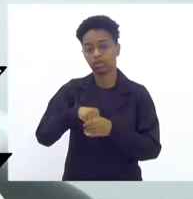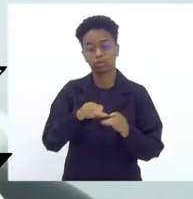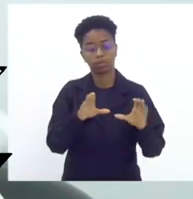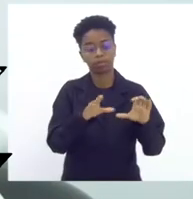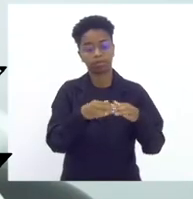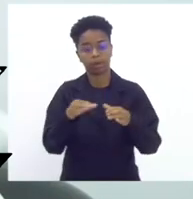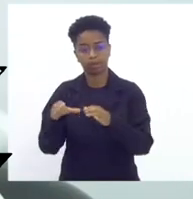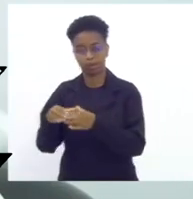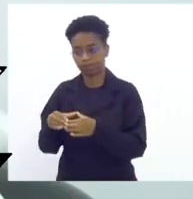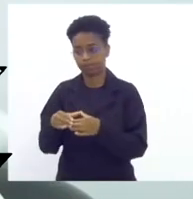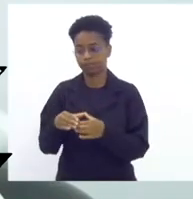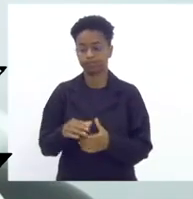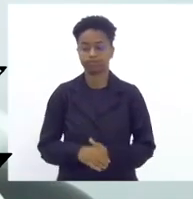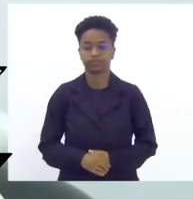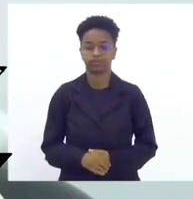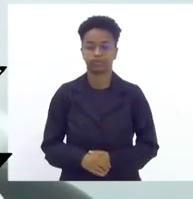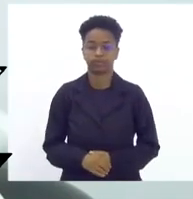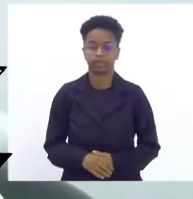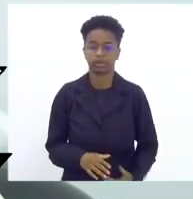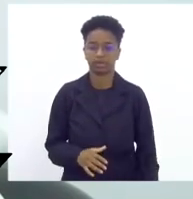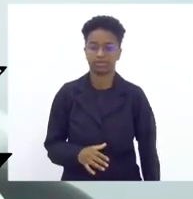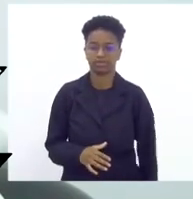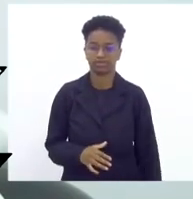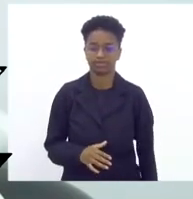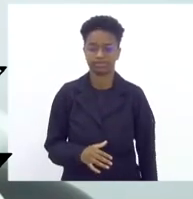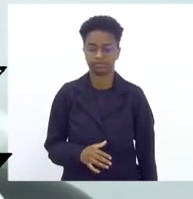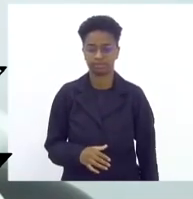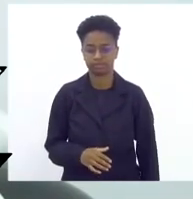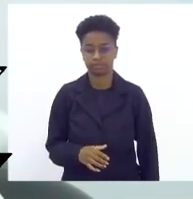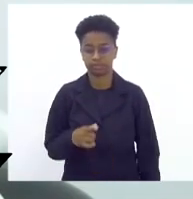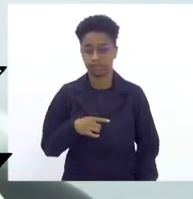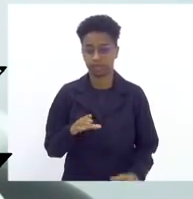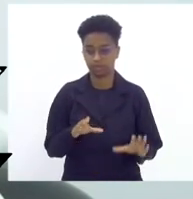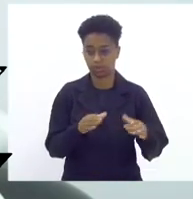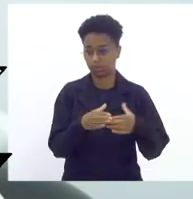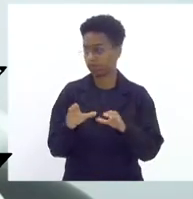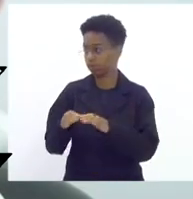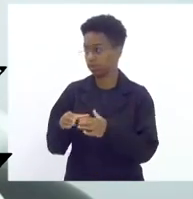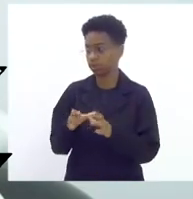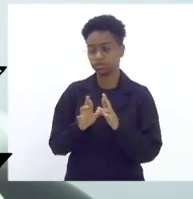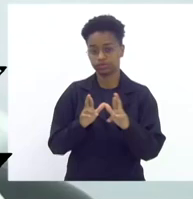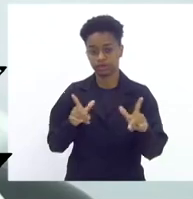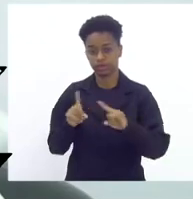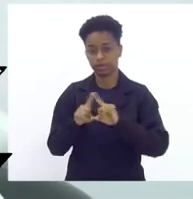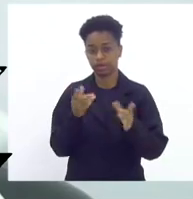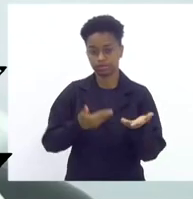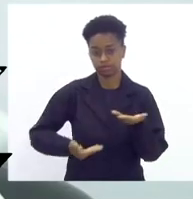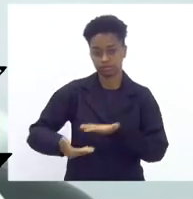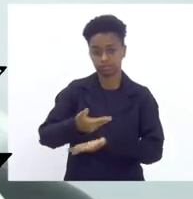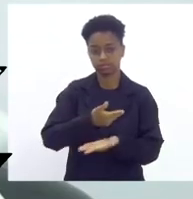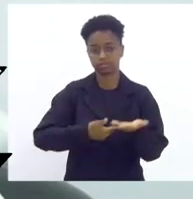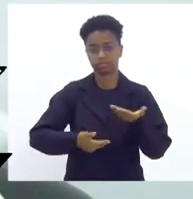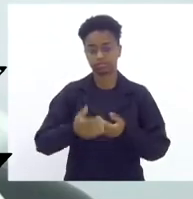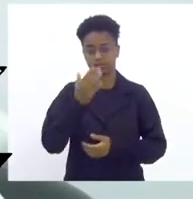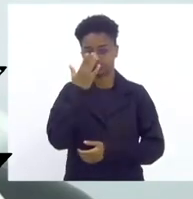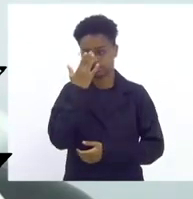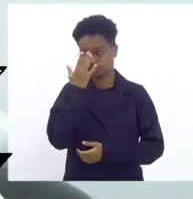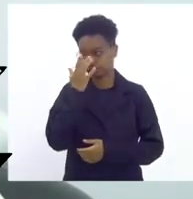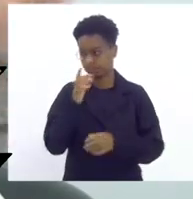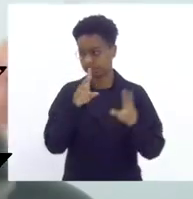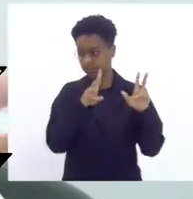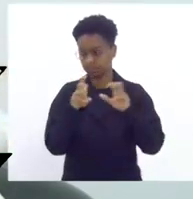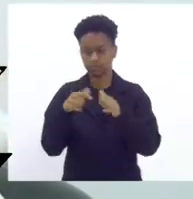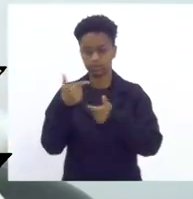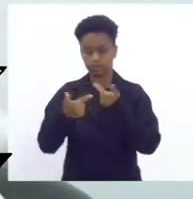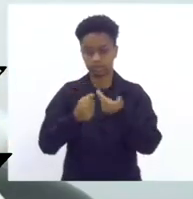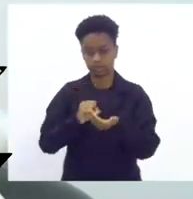né que é o CEI parmi e o né são coletivos diferentes mas que conversam entre si né questão do trabalho escravo